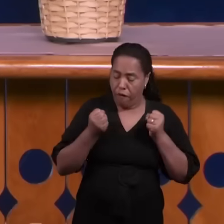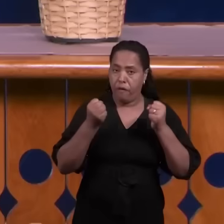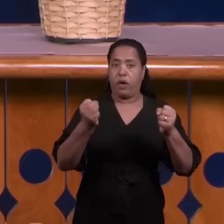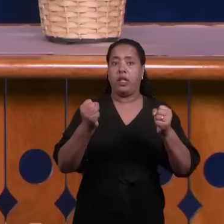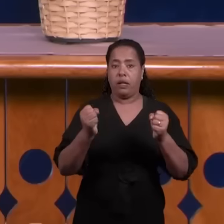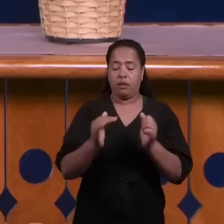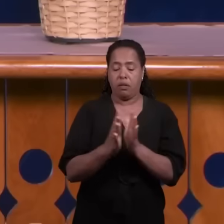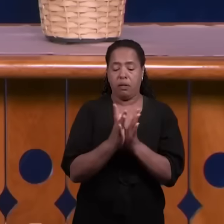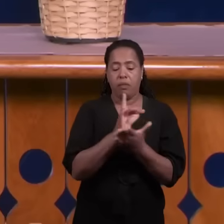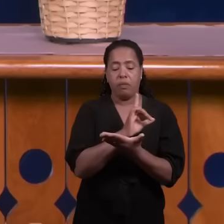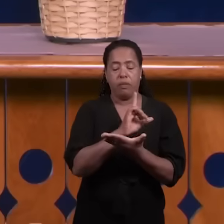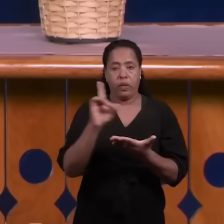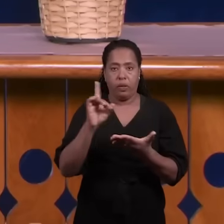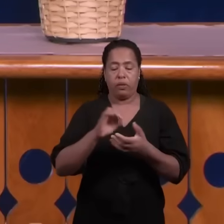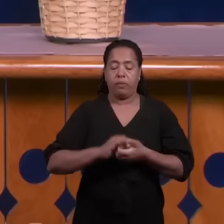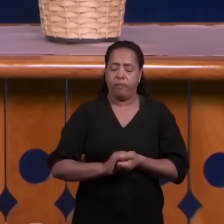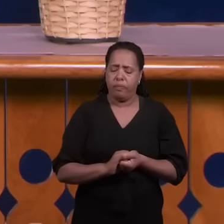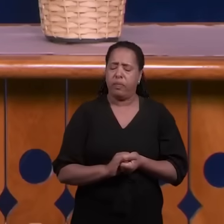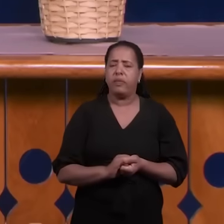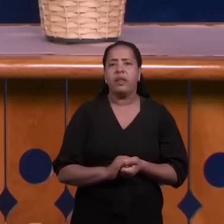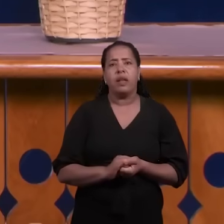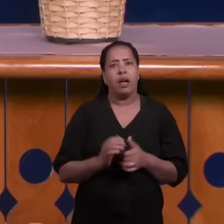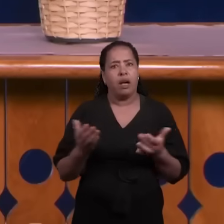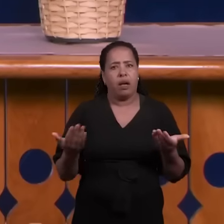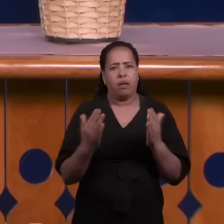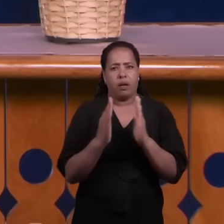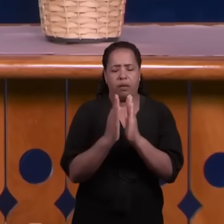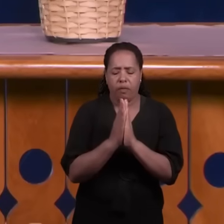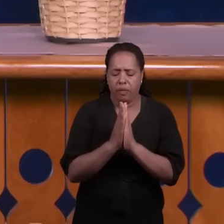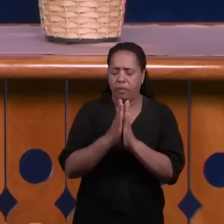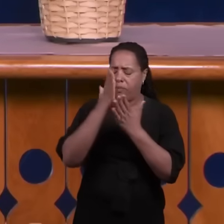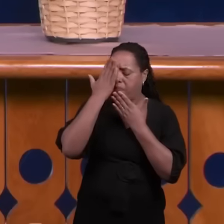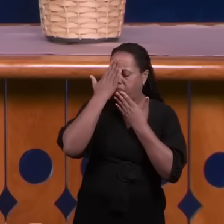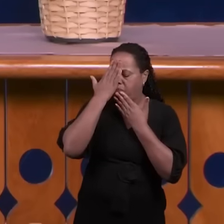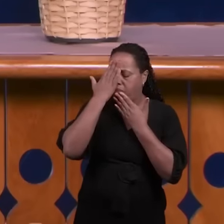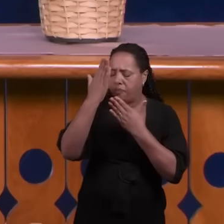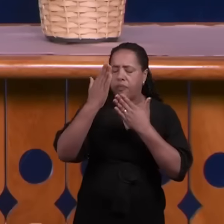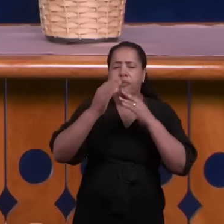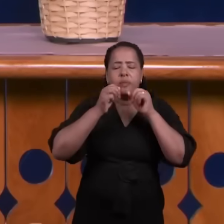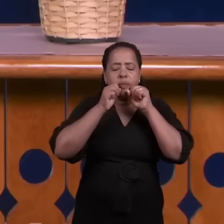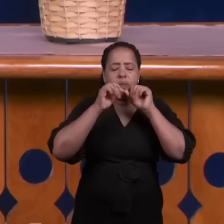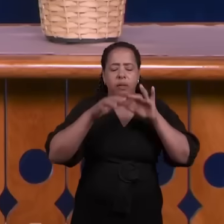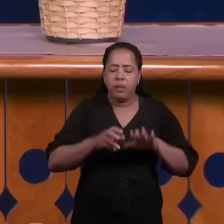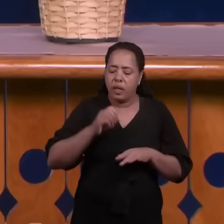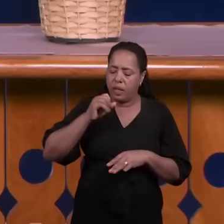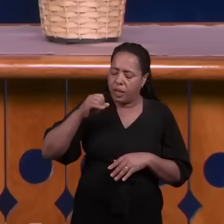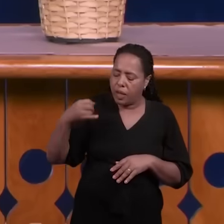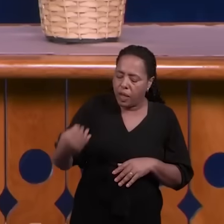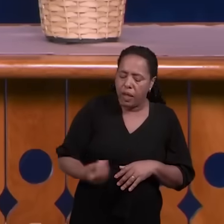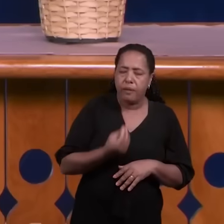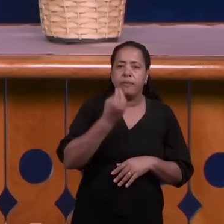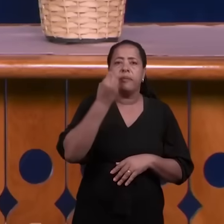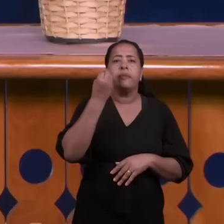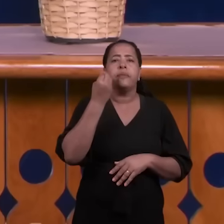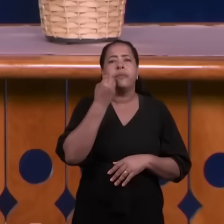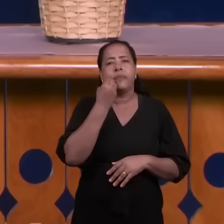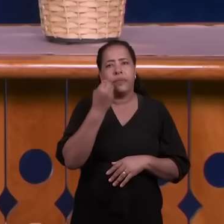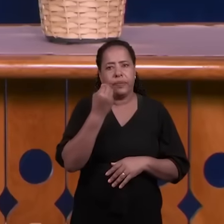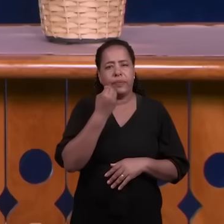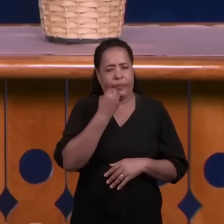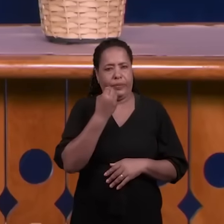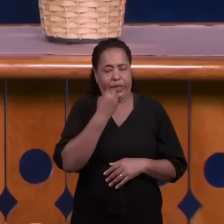palavra do Senhor, e nós vamos orar agradecendo a Deus por mais esta bênção, essa oportunidade